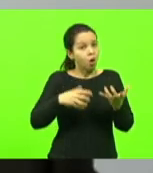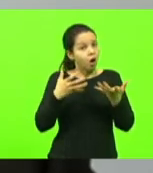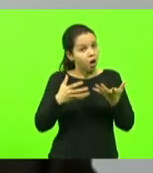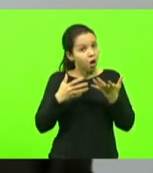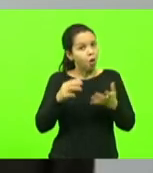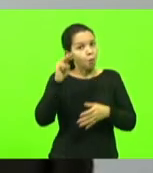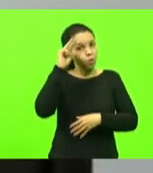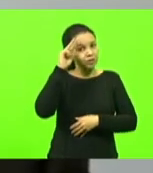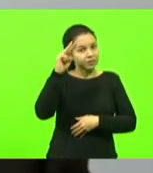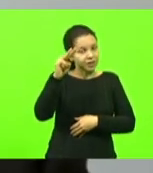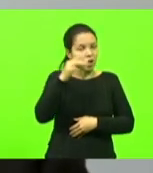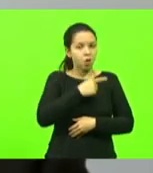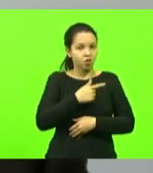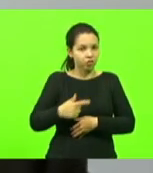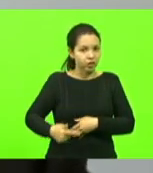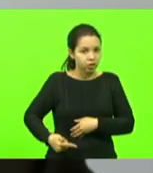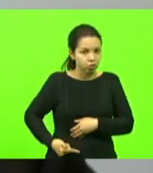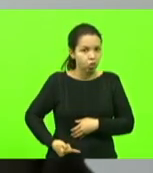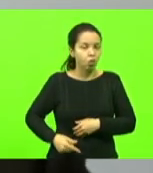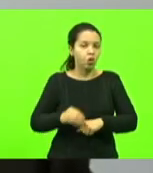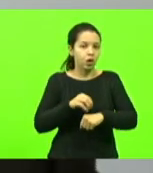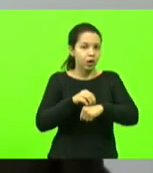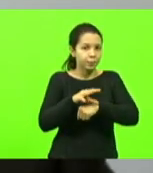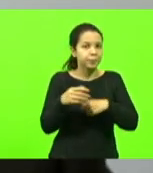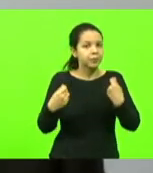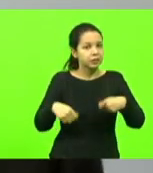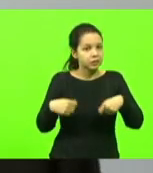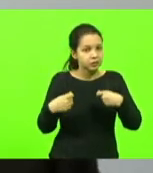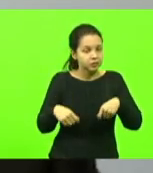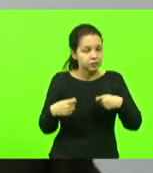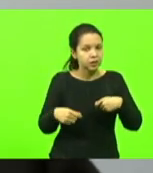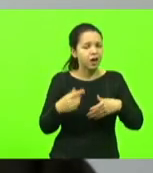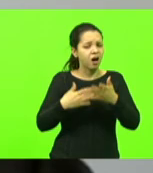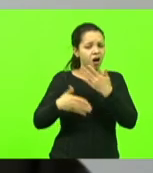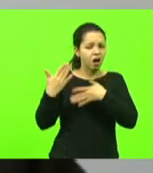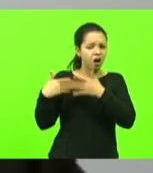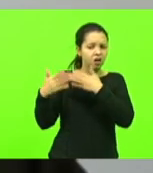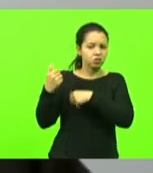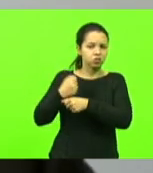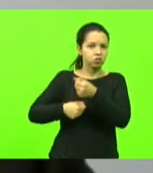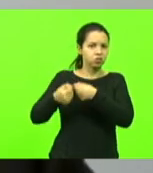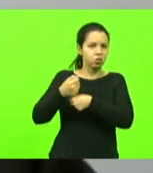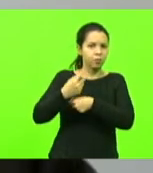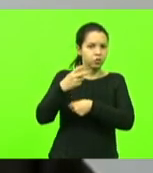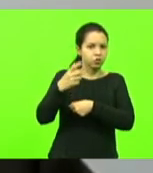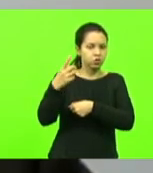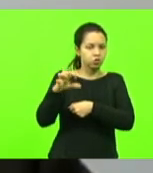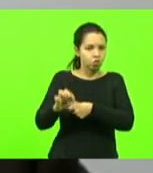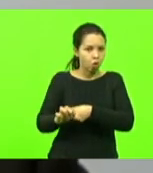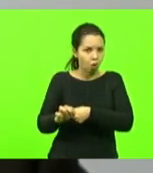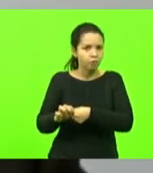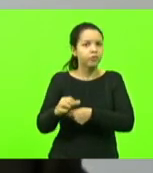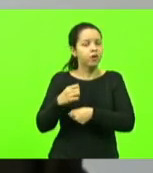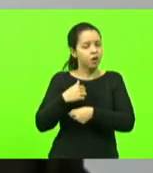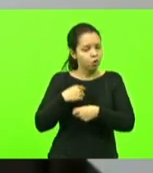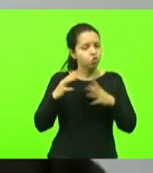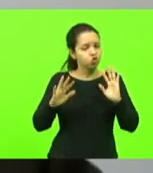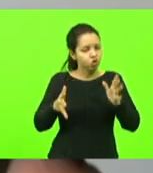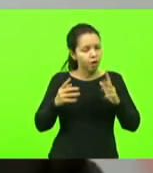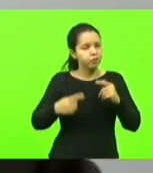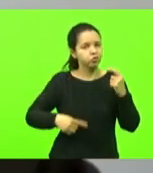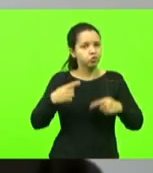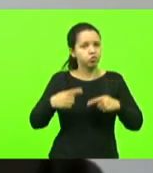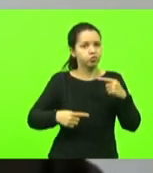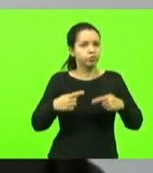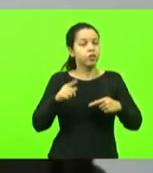e essa tratativa eu estou trabalhando desde 2019 sobre o Fundo Estadual de Proteção e Bem-Estar Animal, para que